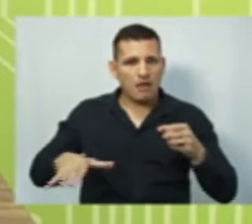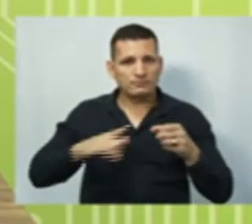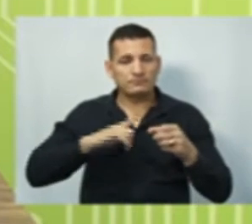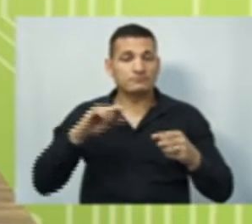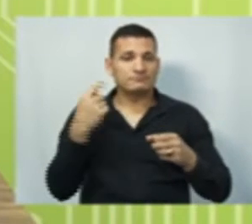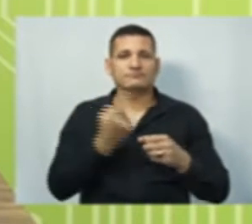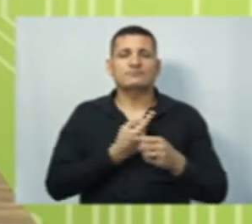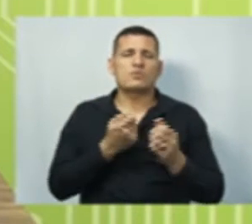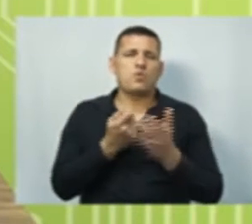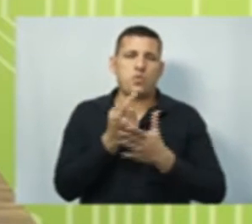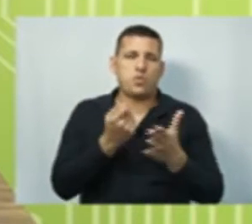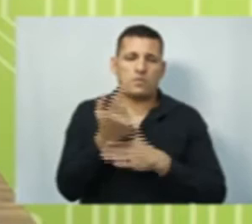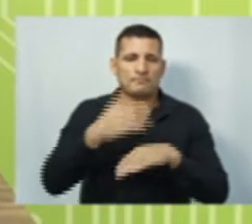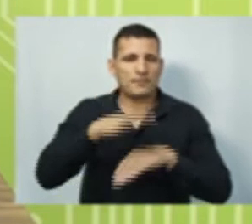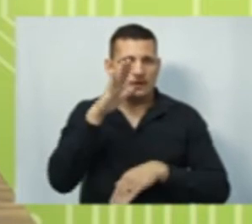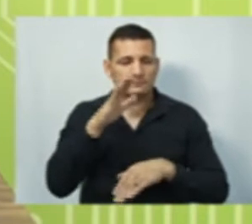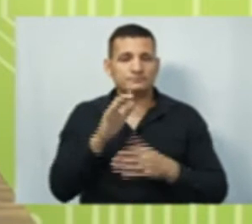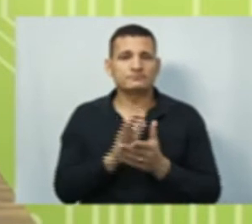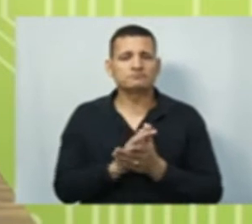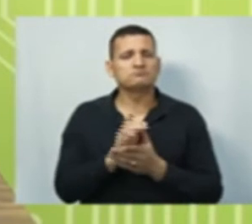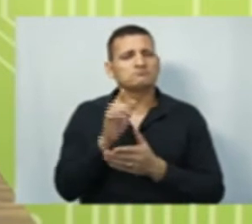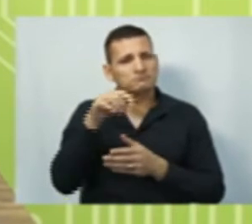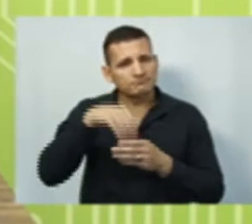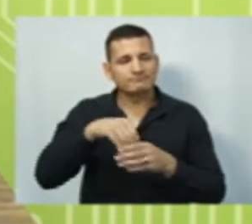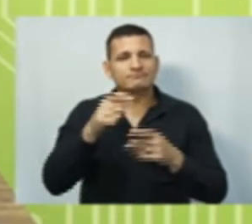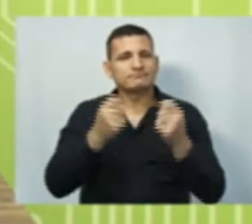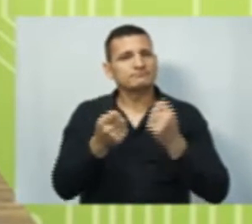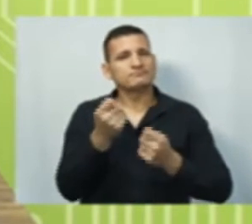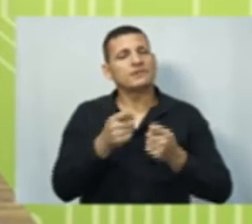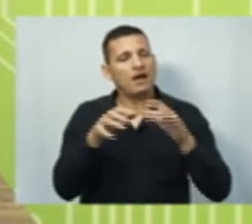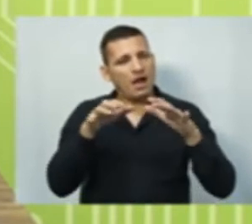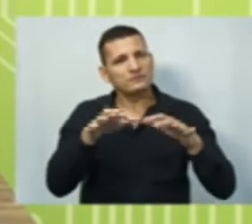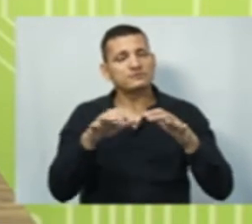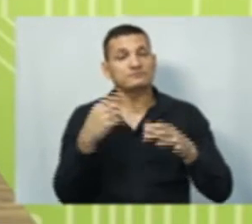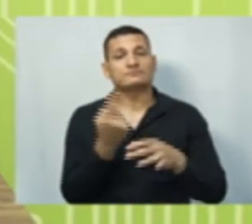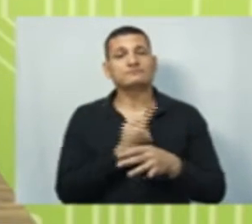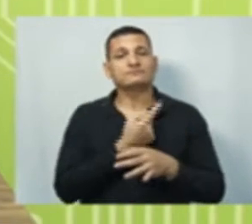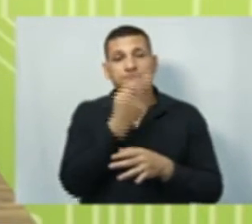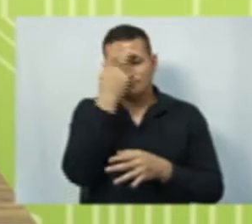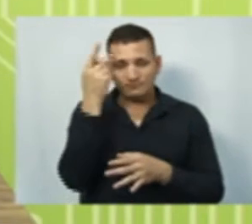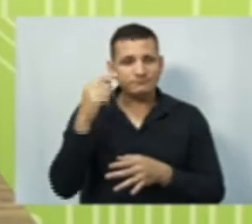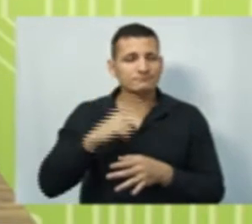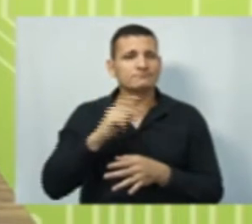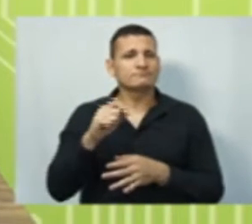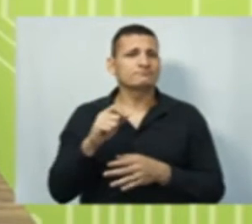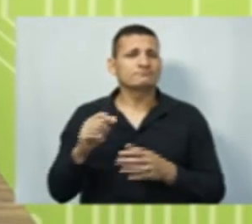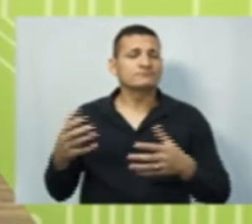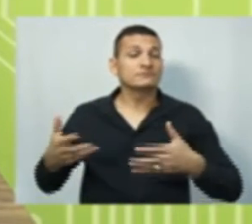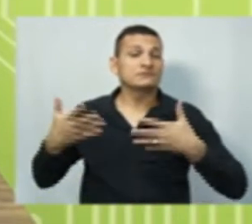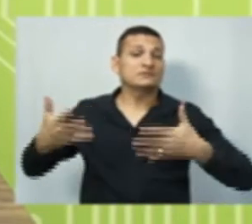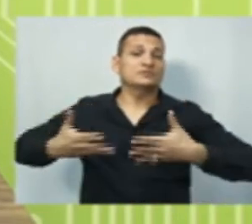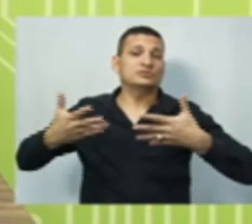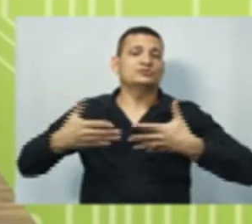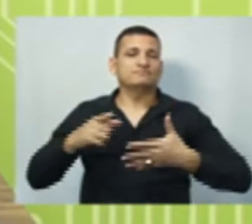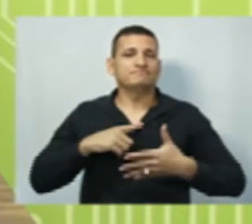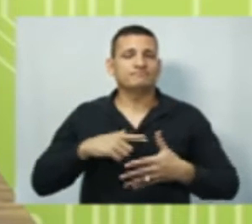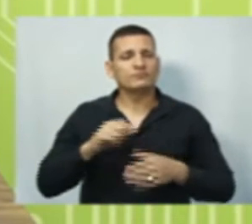muita coisa funciona na economia. Nós, como pessoas, reagimos muito aos incentivos. Isso